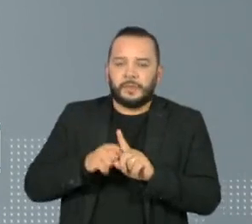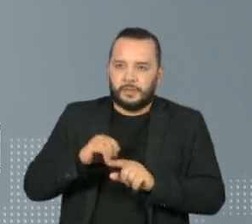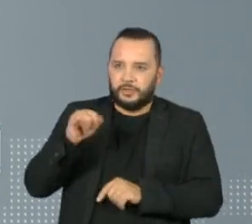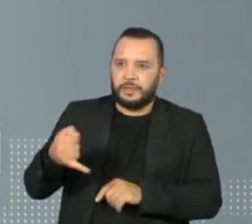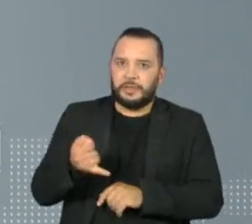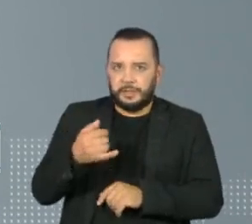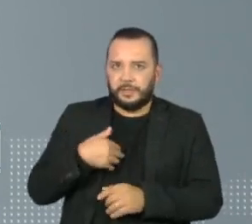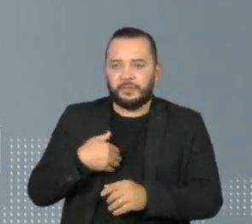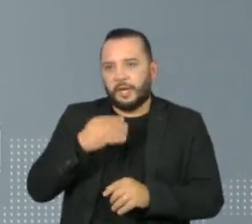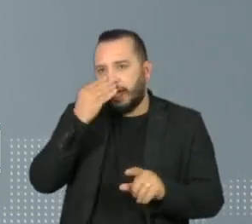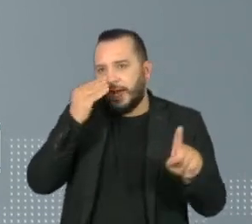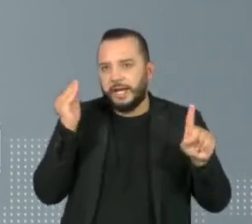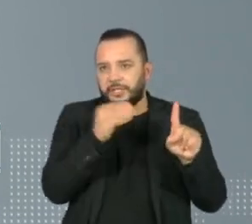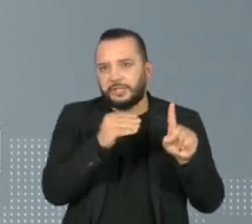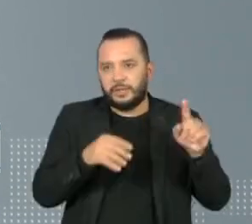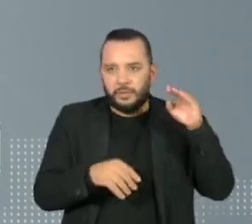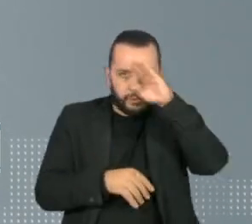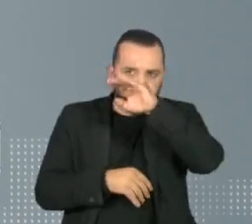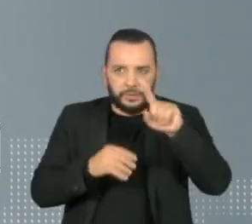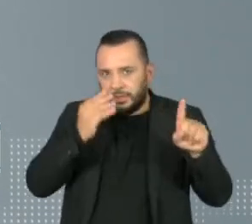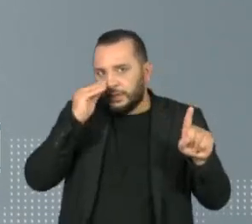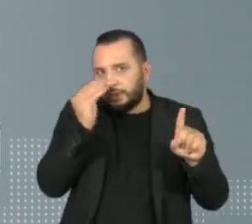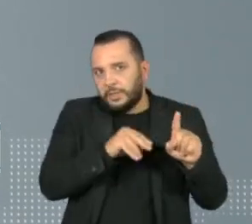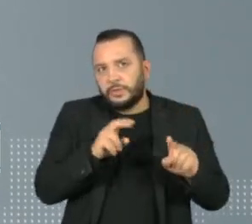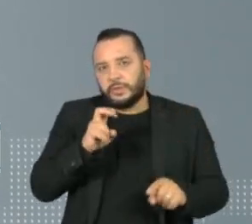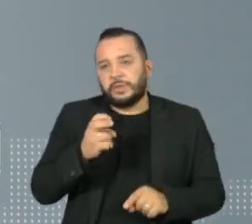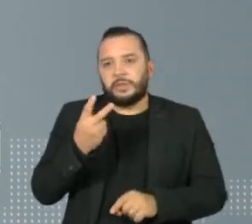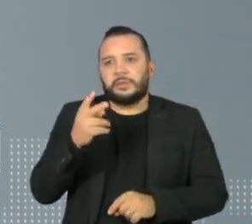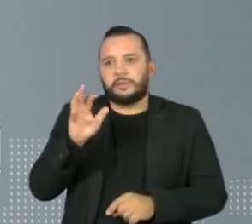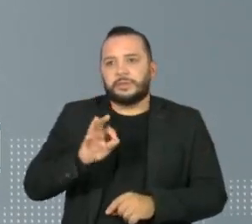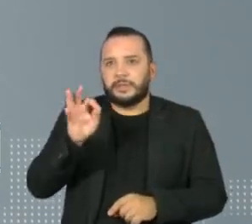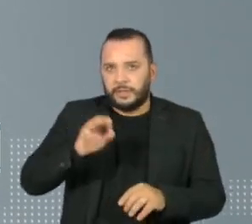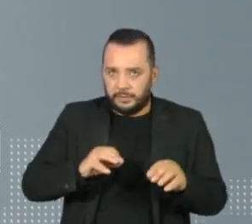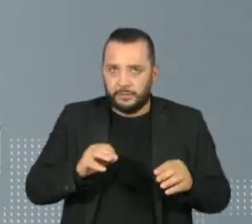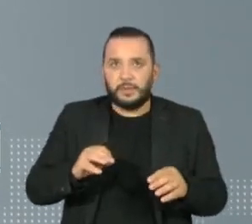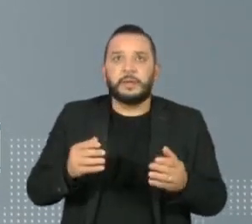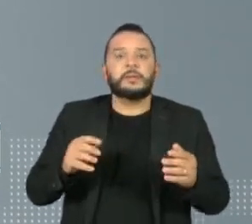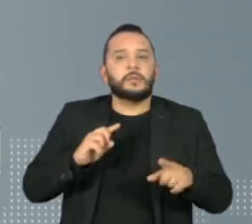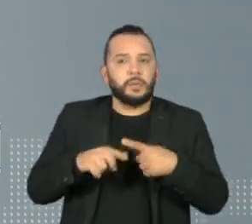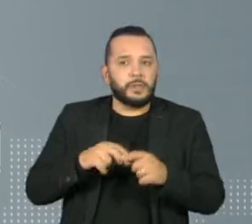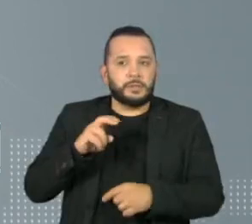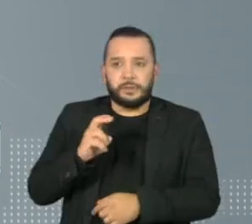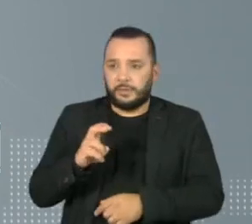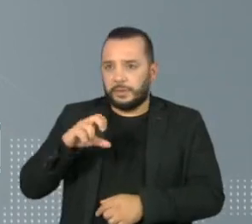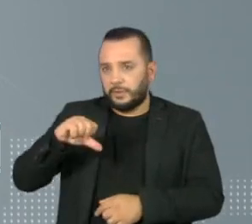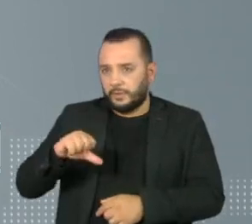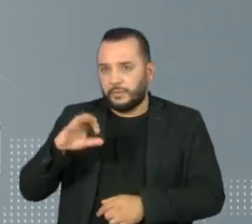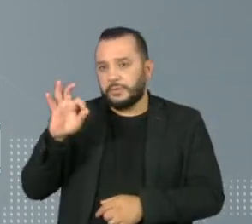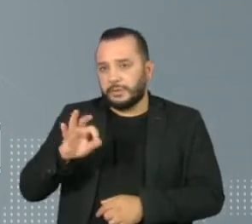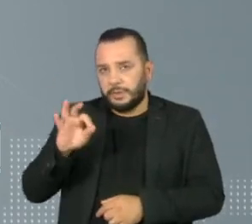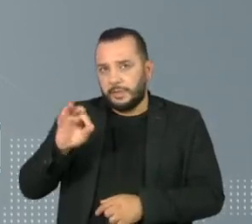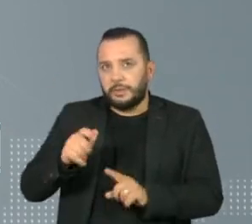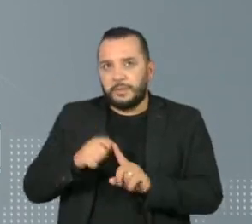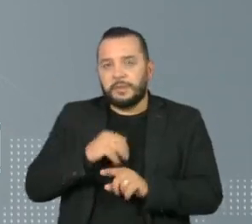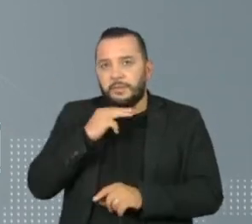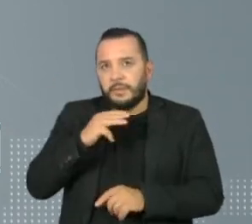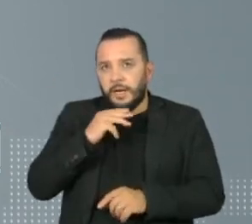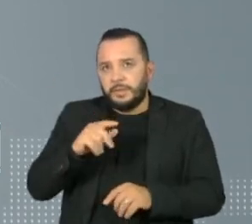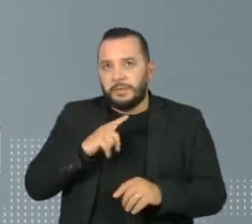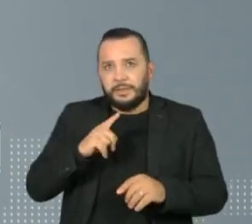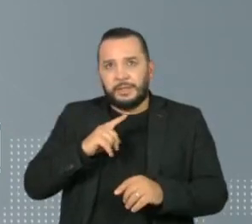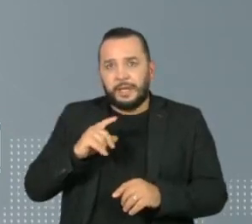a rejeição ao governo Jair bolsonaro era de 52 por cento subiu para 59 em março